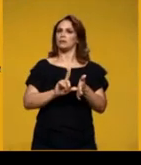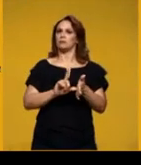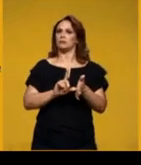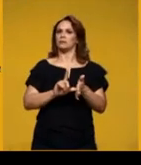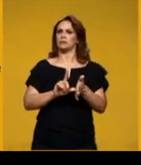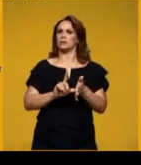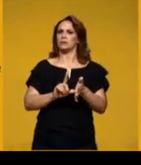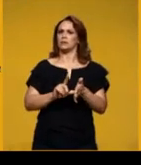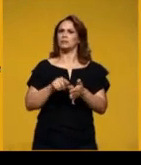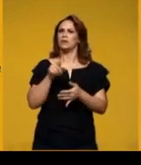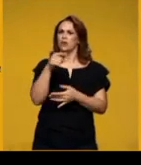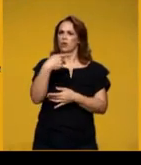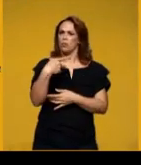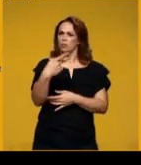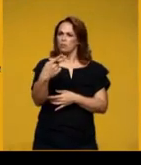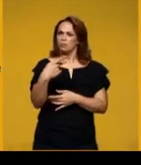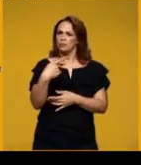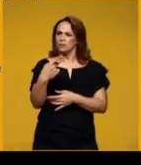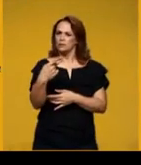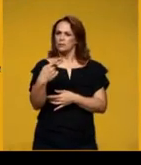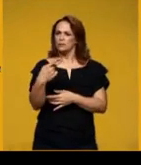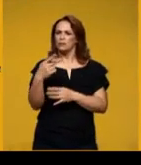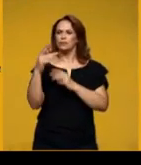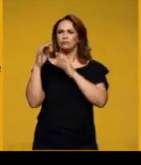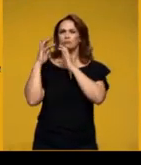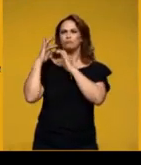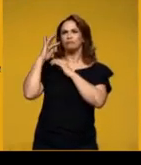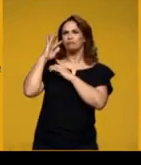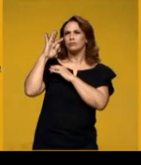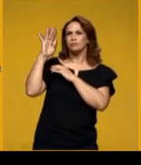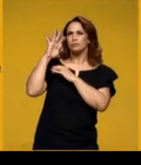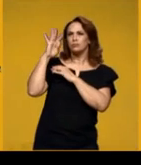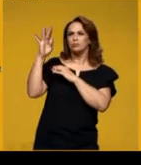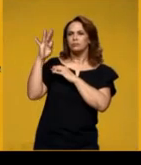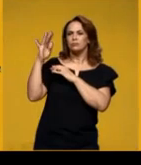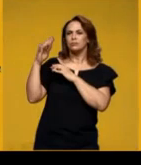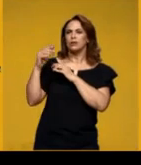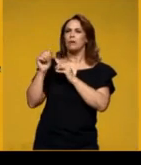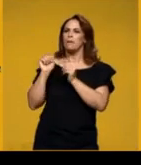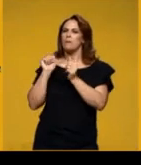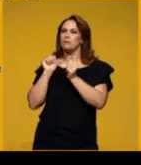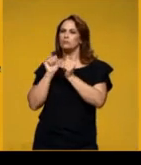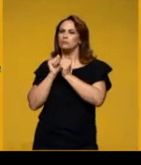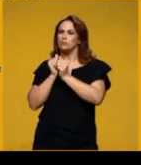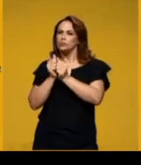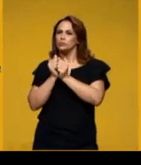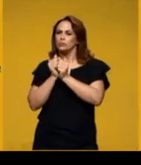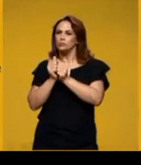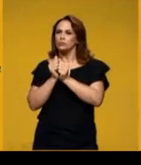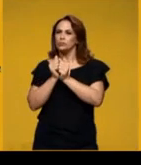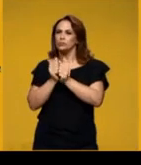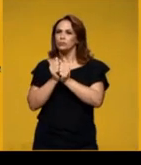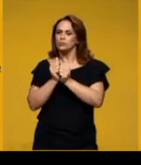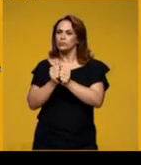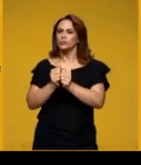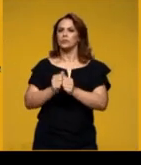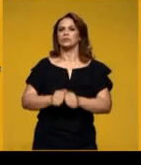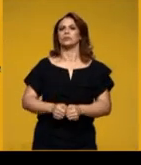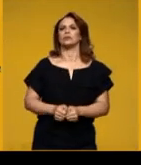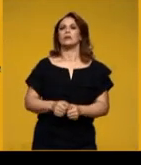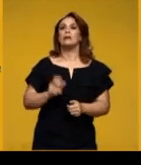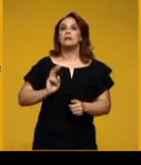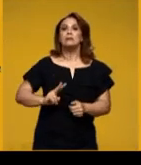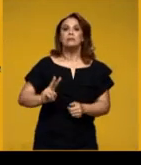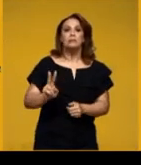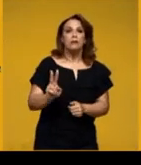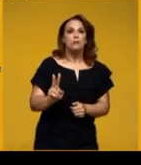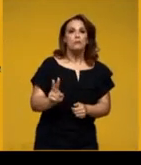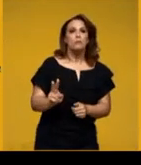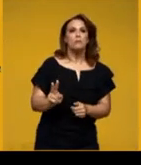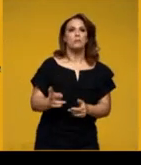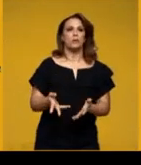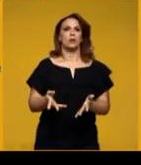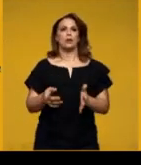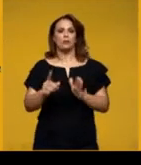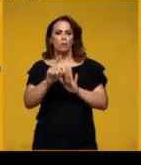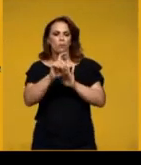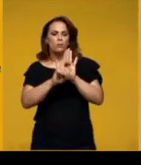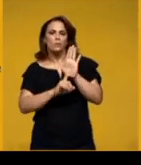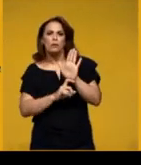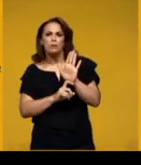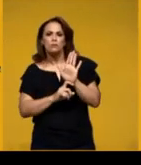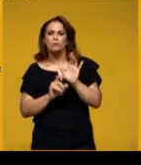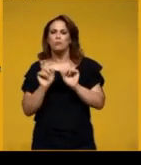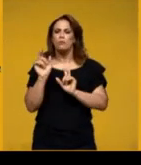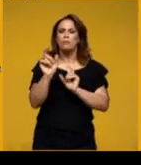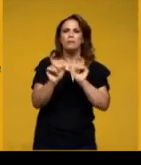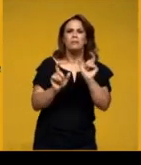que você estiver lendo um texto em inglês ou qualquer outra língua estrangeira, considere os padrões. Pense quais são os padrões que eu tenho